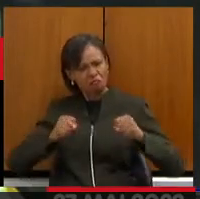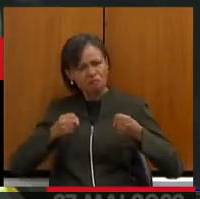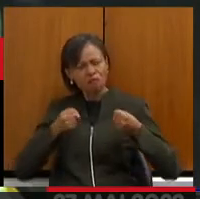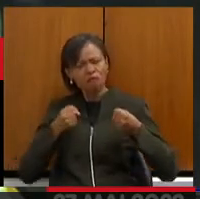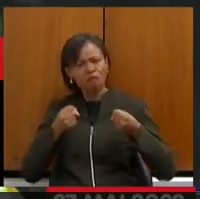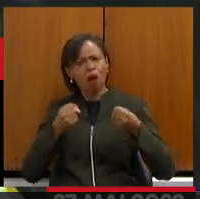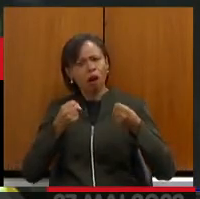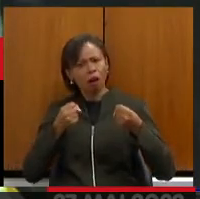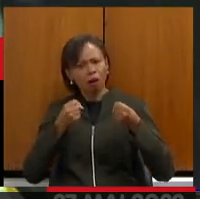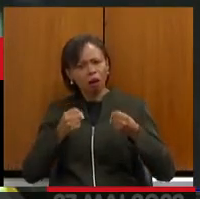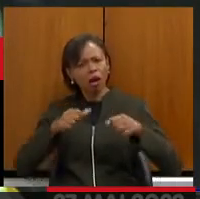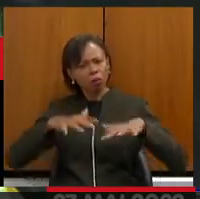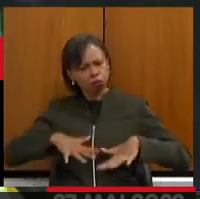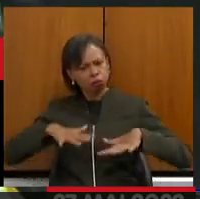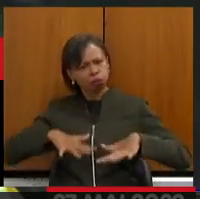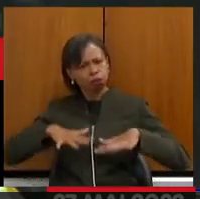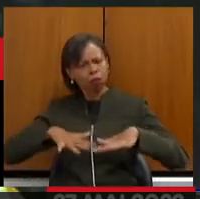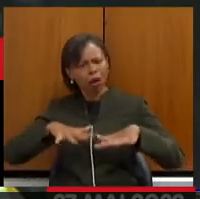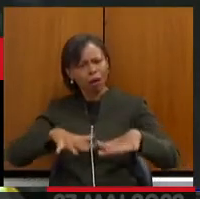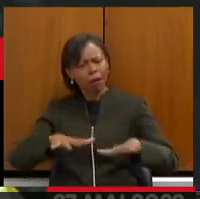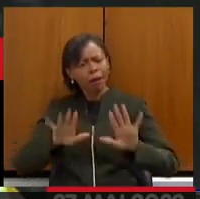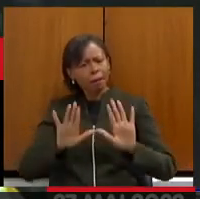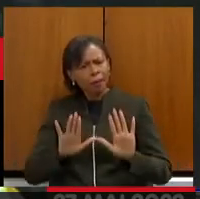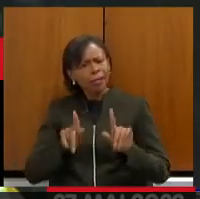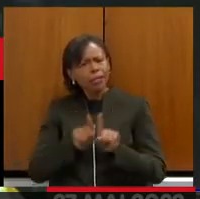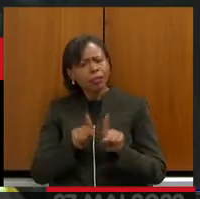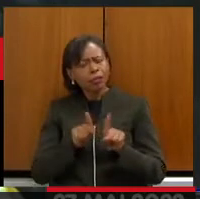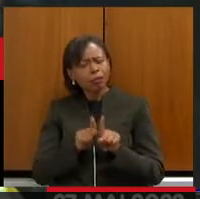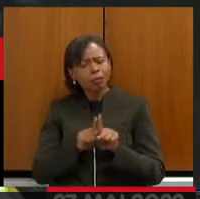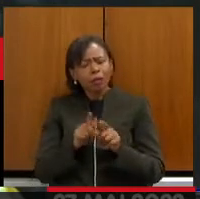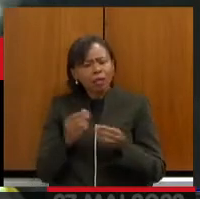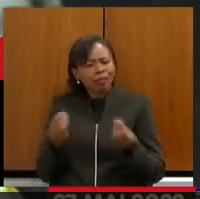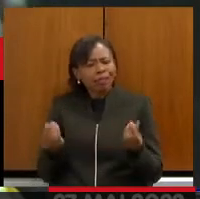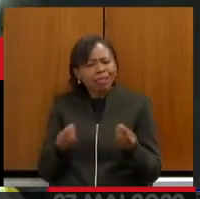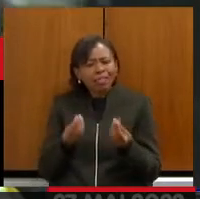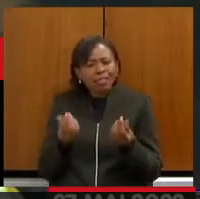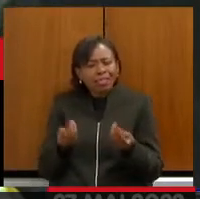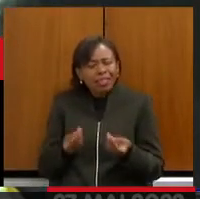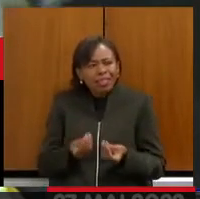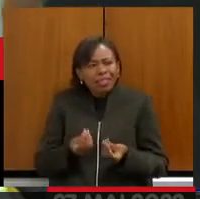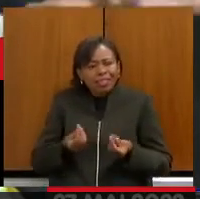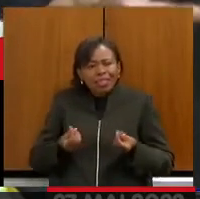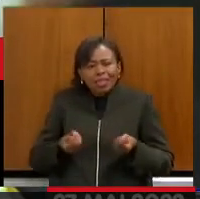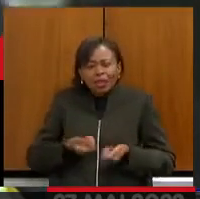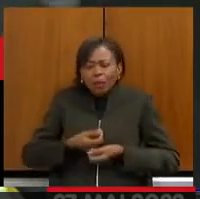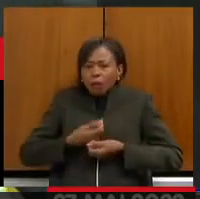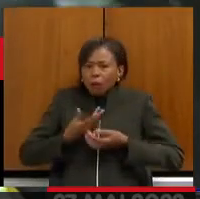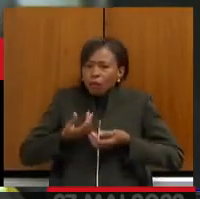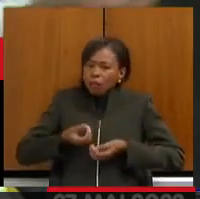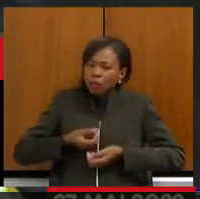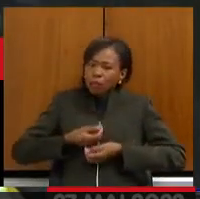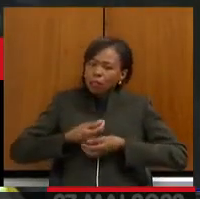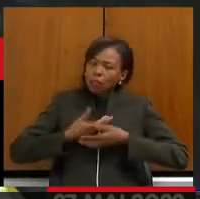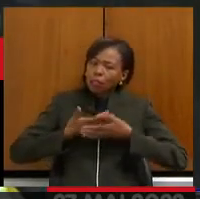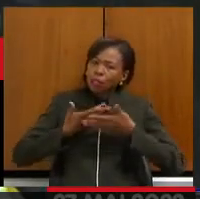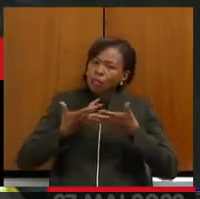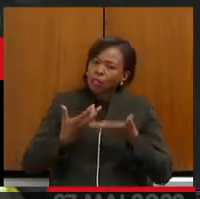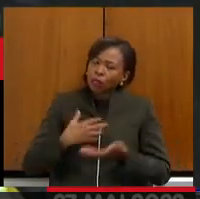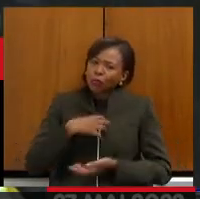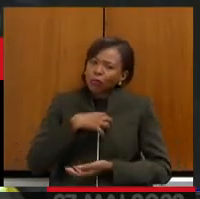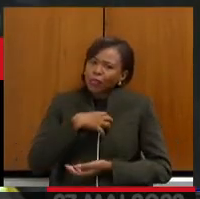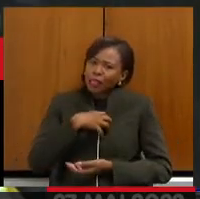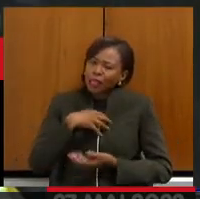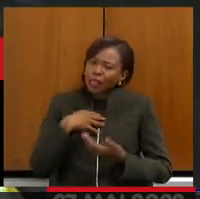de movimento tão grande mas também ver uma leveza uma poesia na forma de fazer política EA condição da